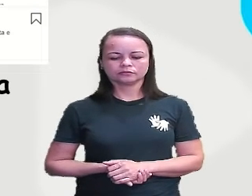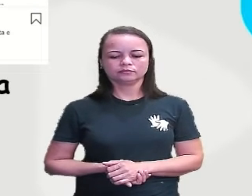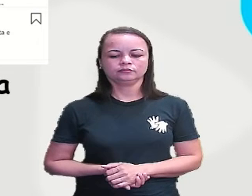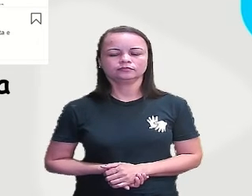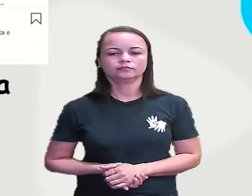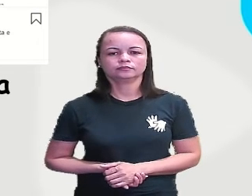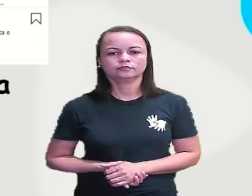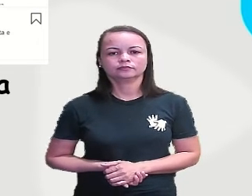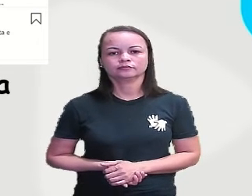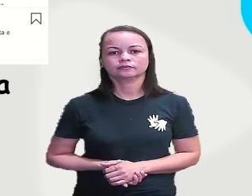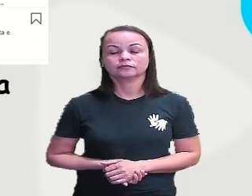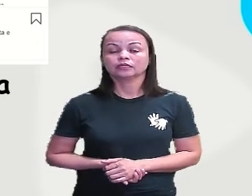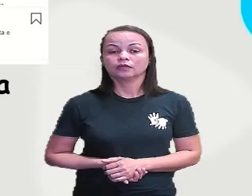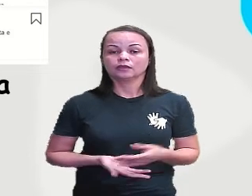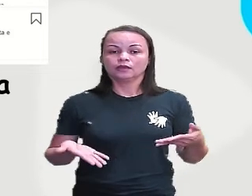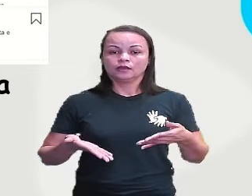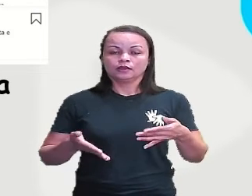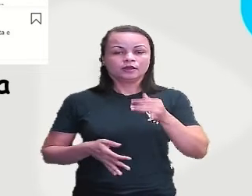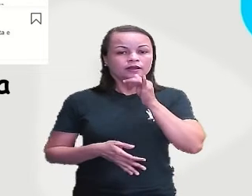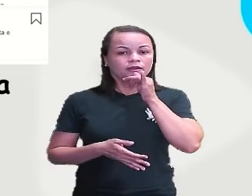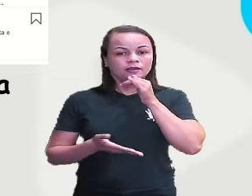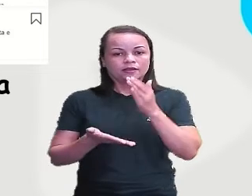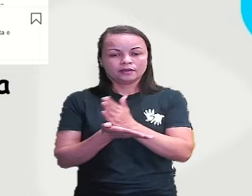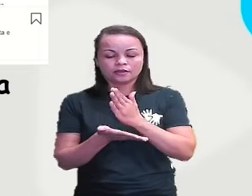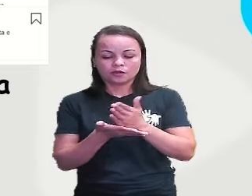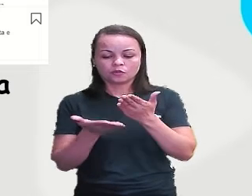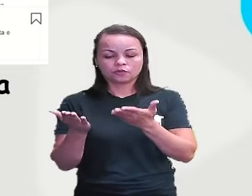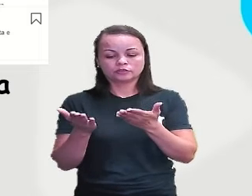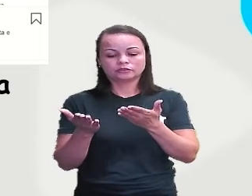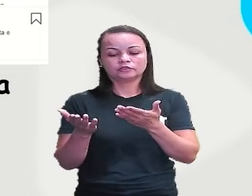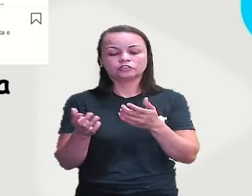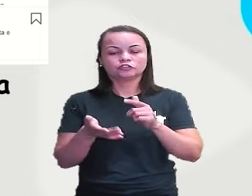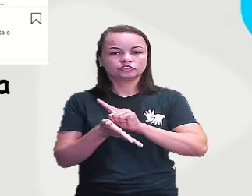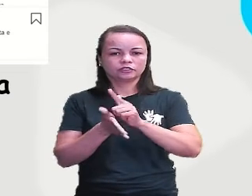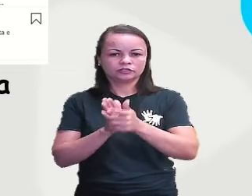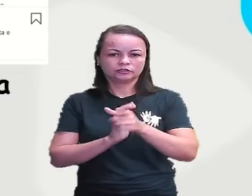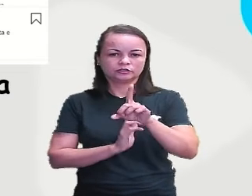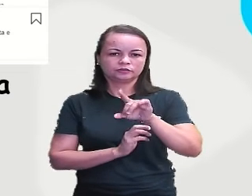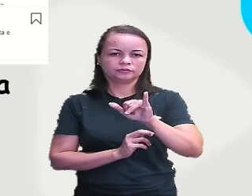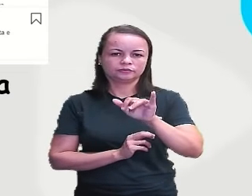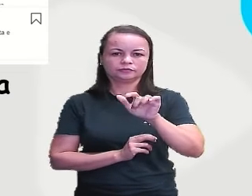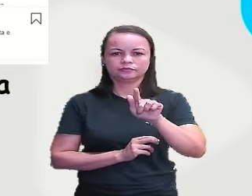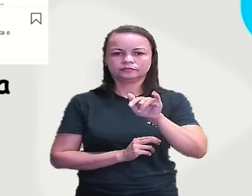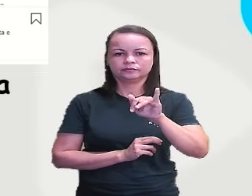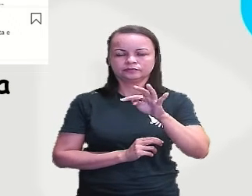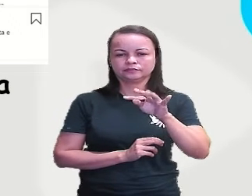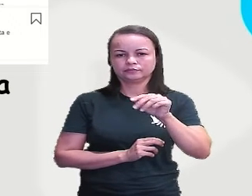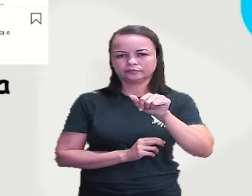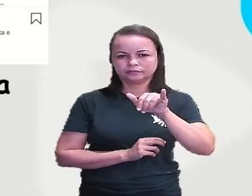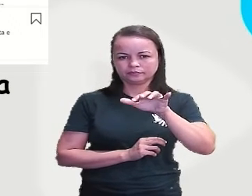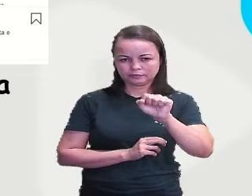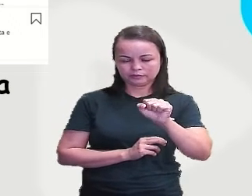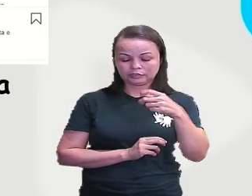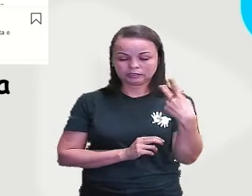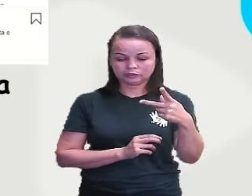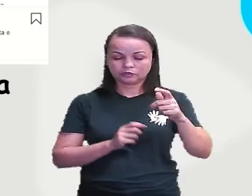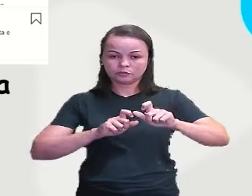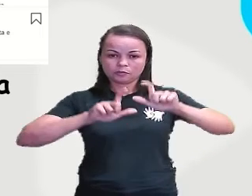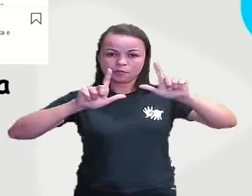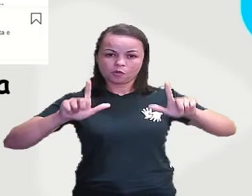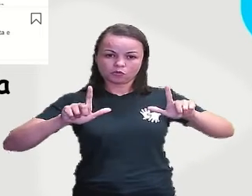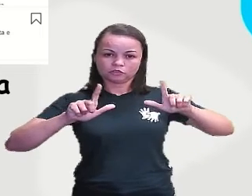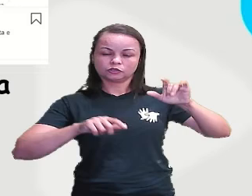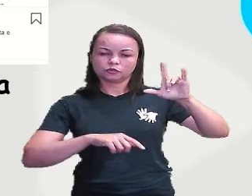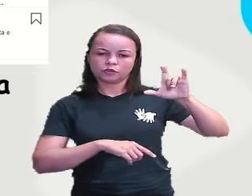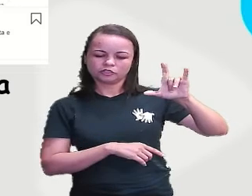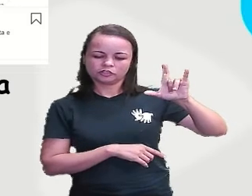Então, vamos lá para alguns exemplos de gêneros digitais. Então, eu tenho aqui um post do Instagram, onde a gente vê